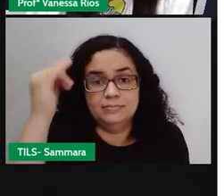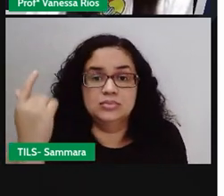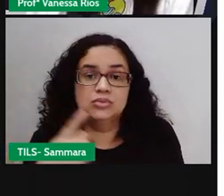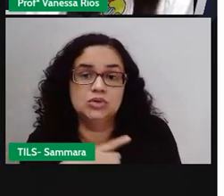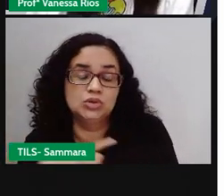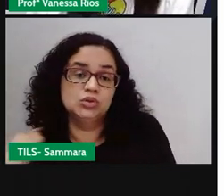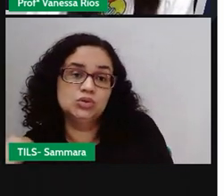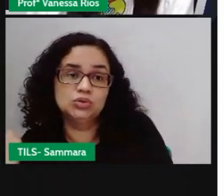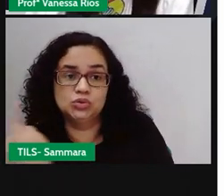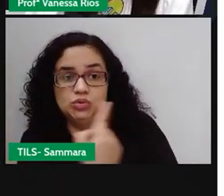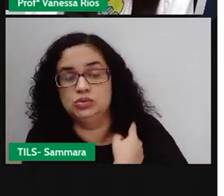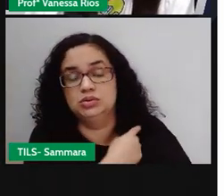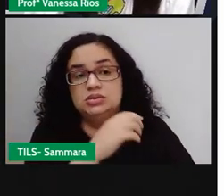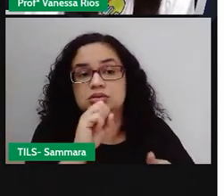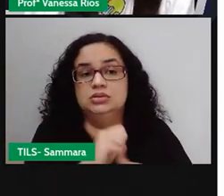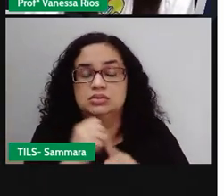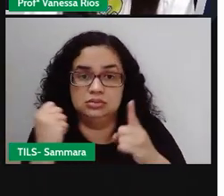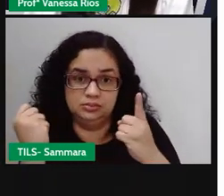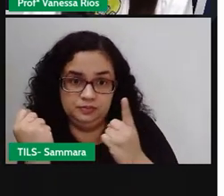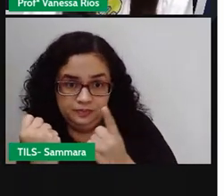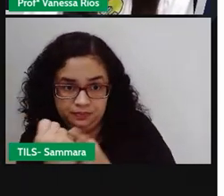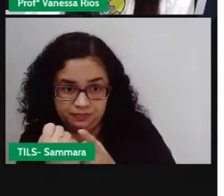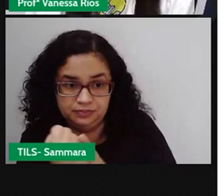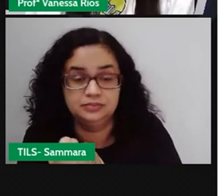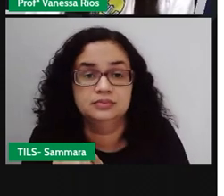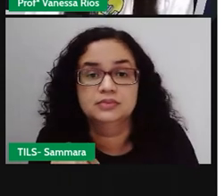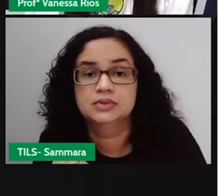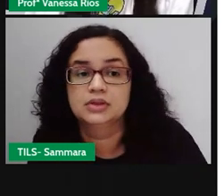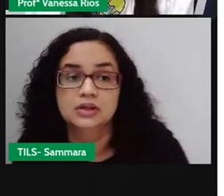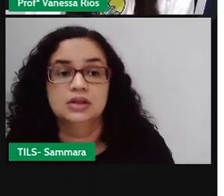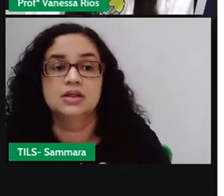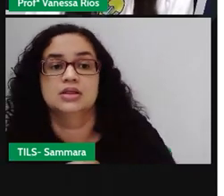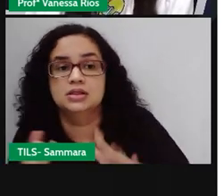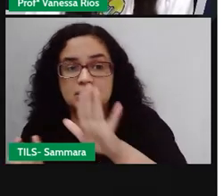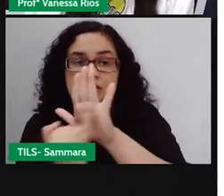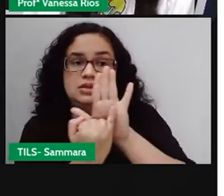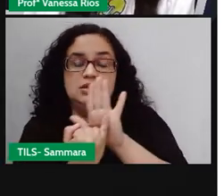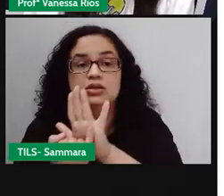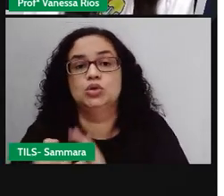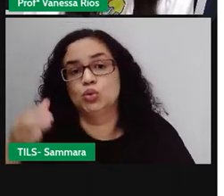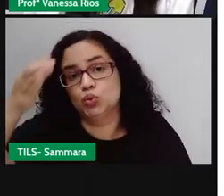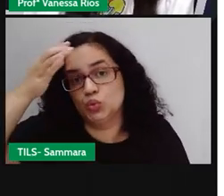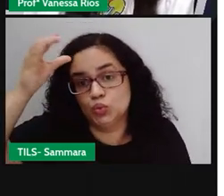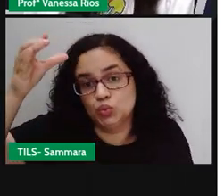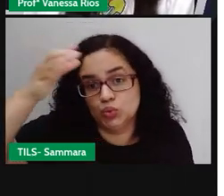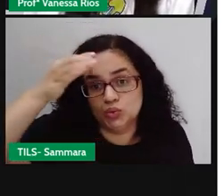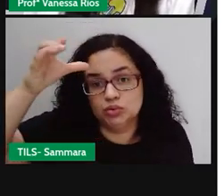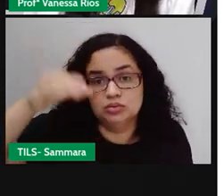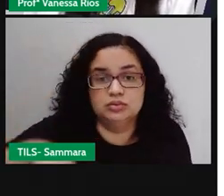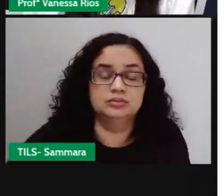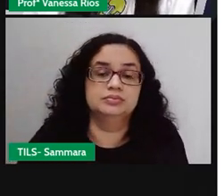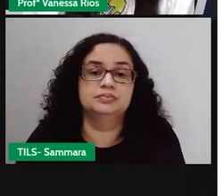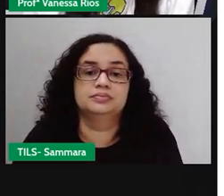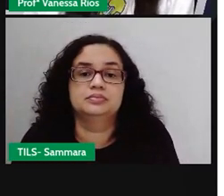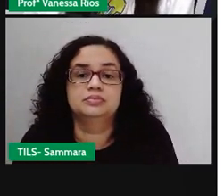a nossa sociedade, permite que a gente forme a nossa identidade cultural.